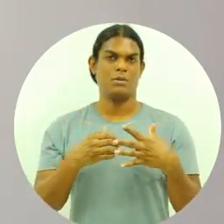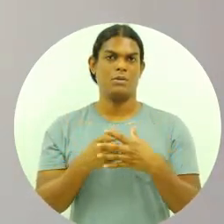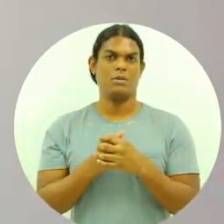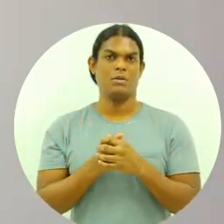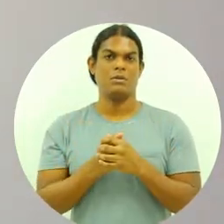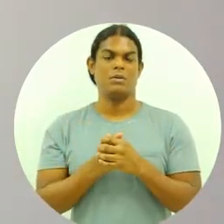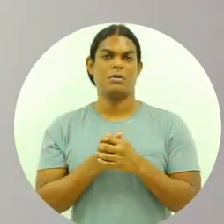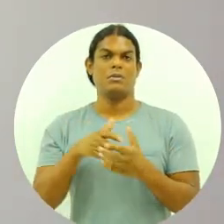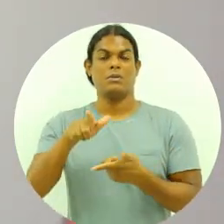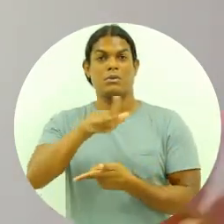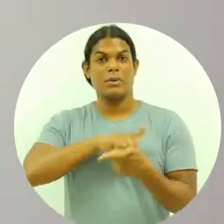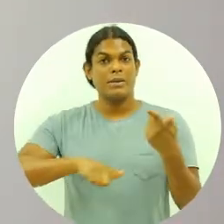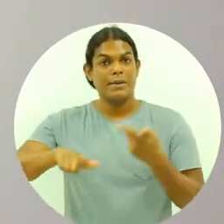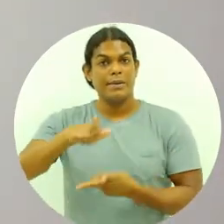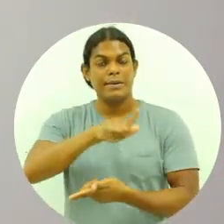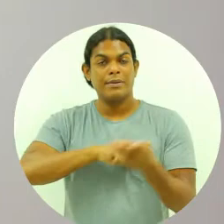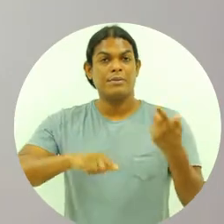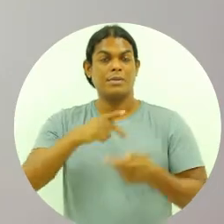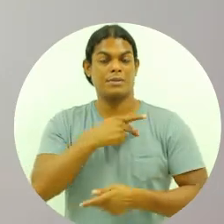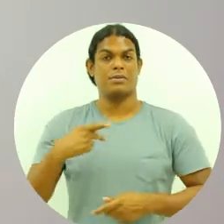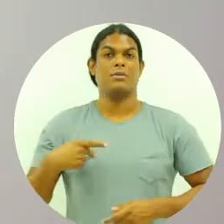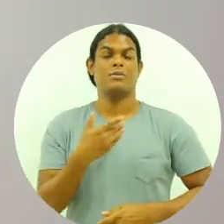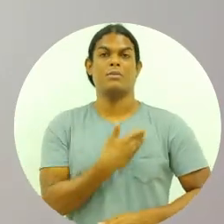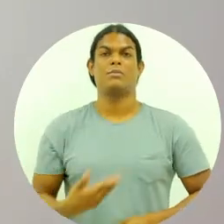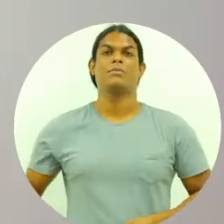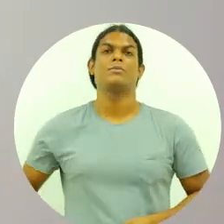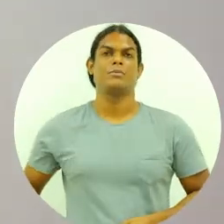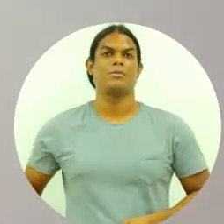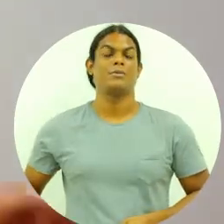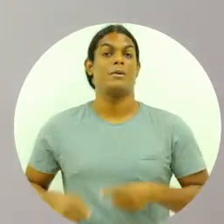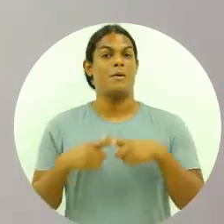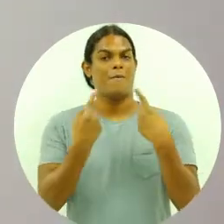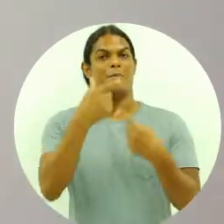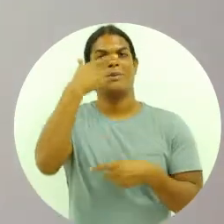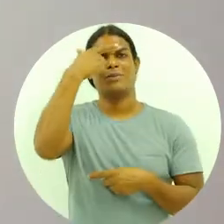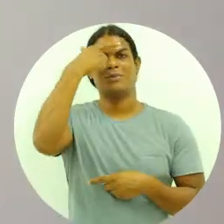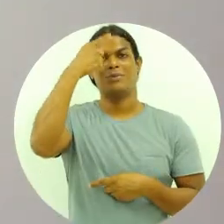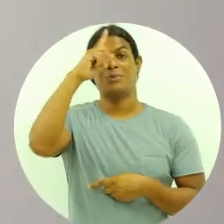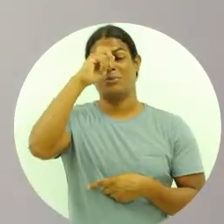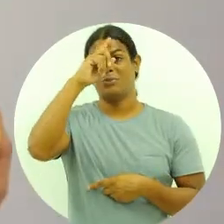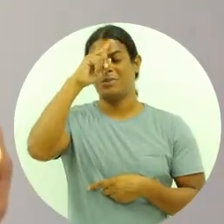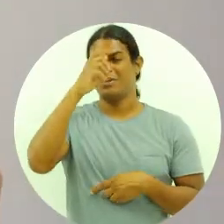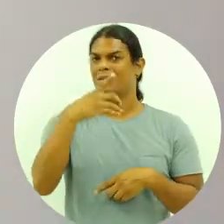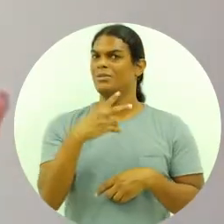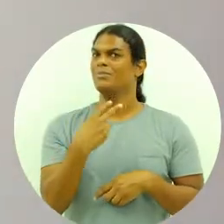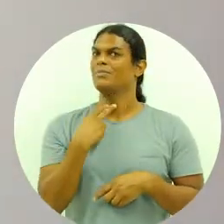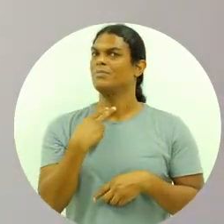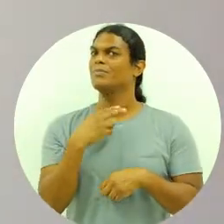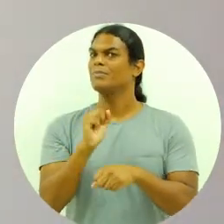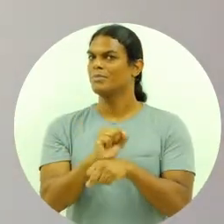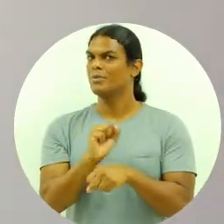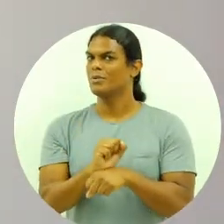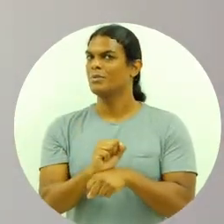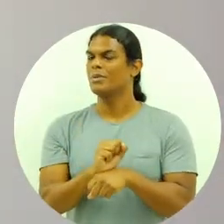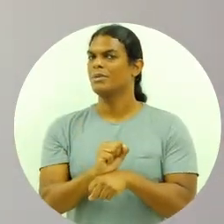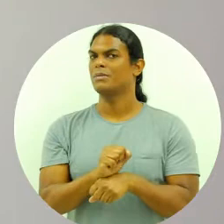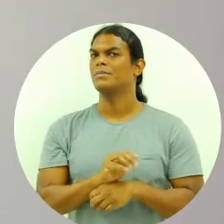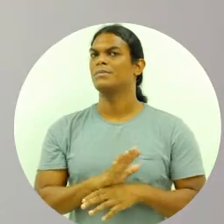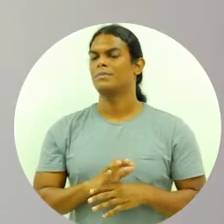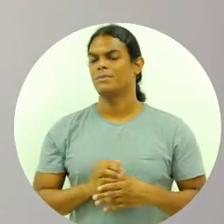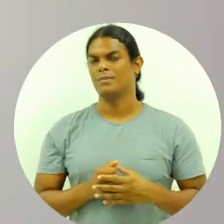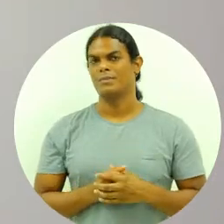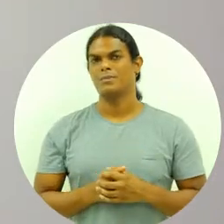greve na saúde pública, o serviço de emergência tem que estar funcionando, para não ter esse efeito de descontinuidade do serviço